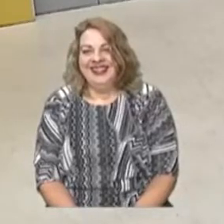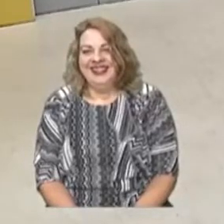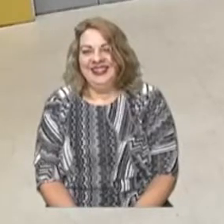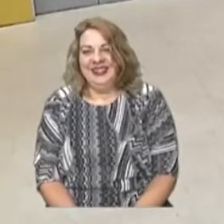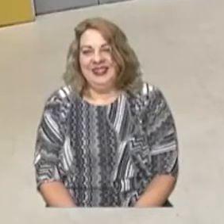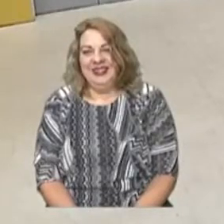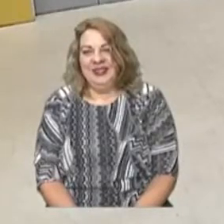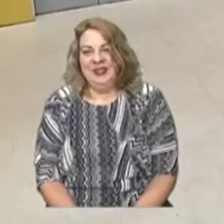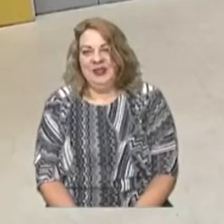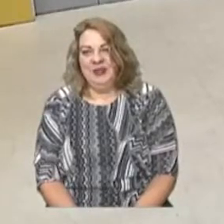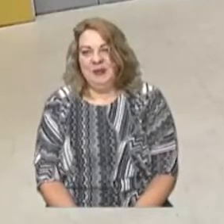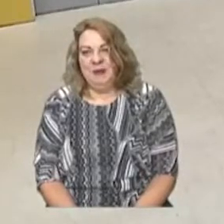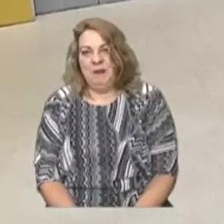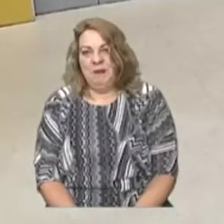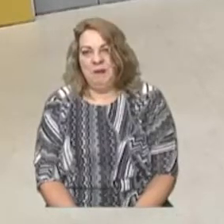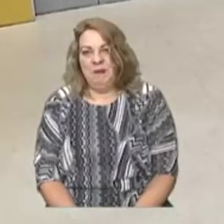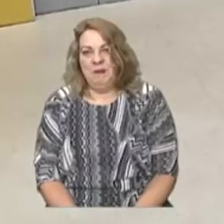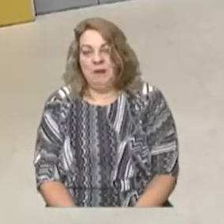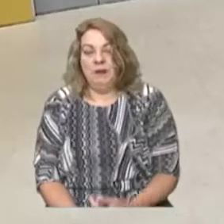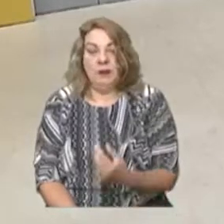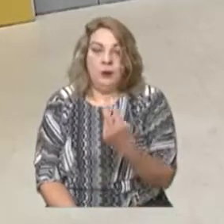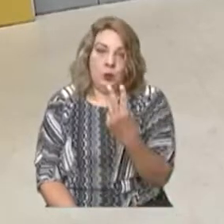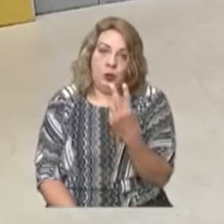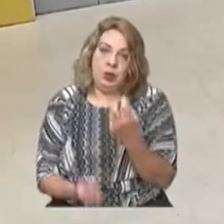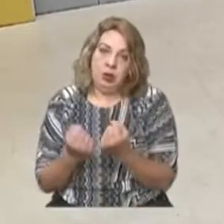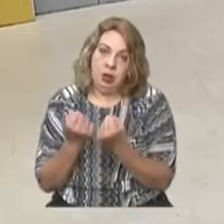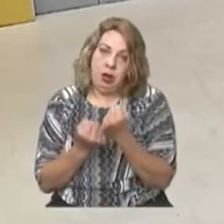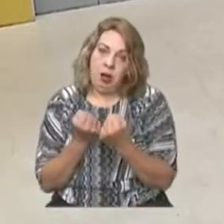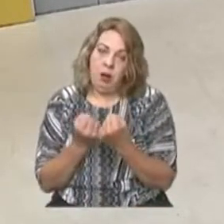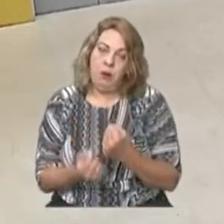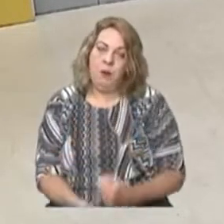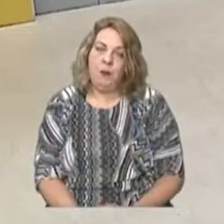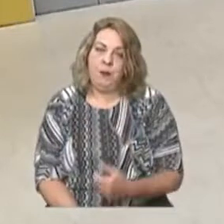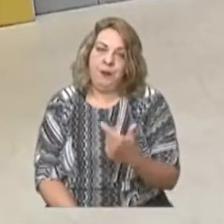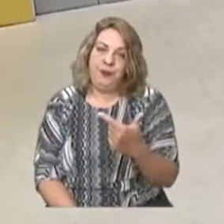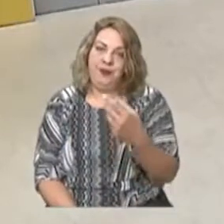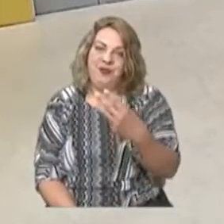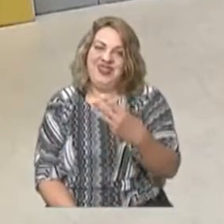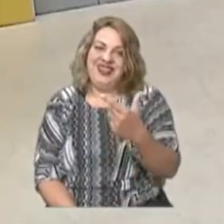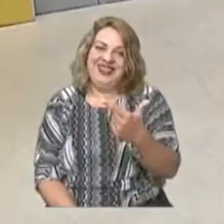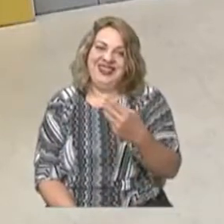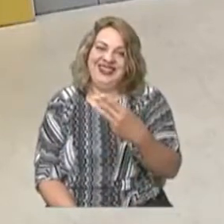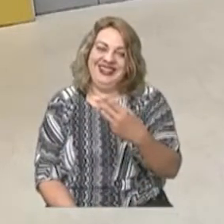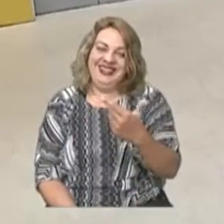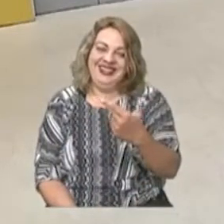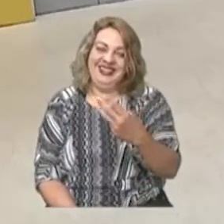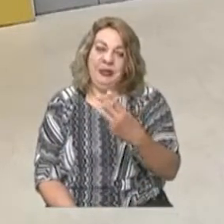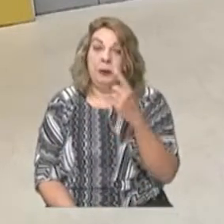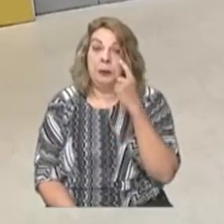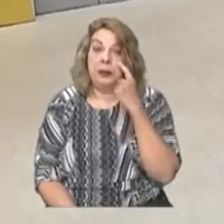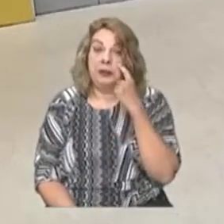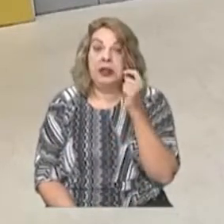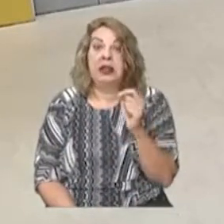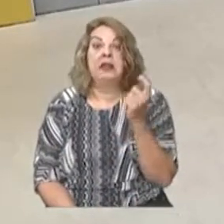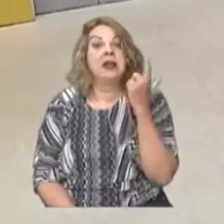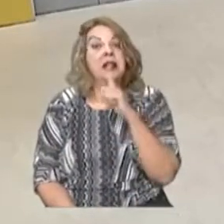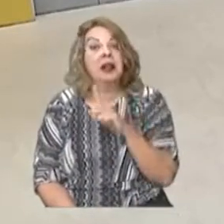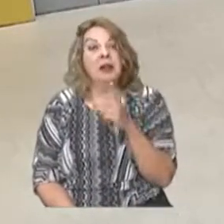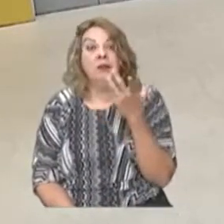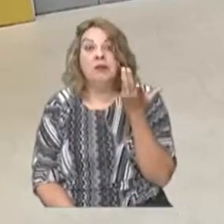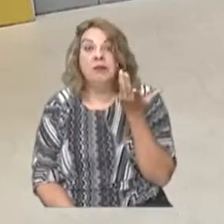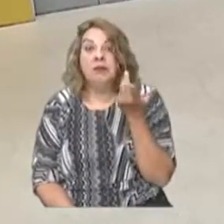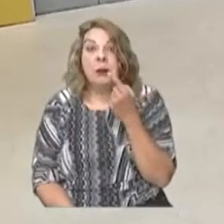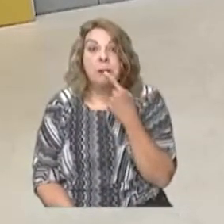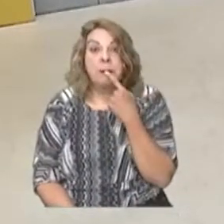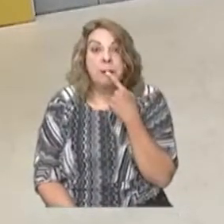dose dupla. São dois em um no quarto prêmio. Marque 23. 23.